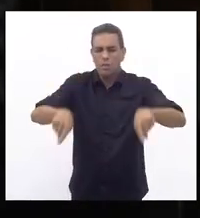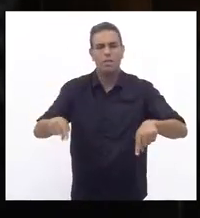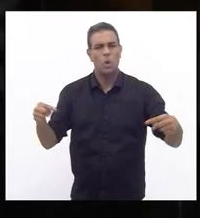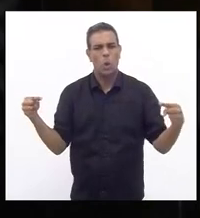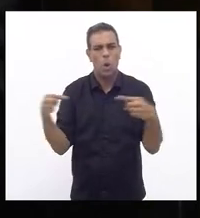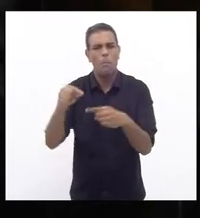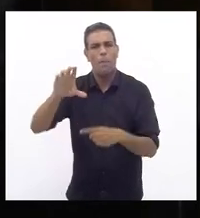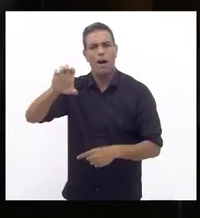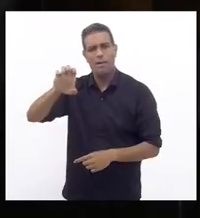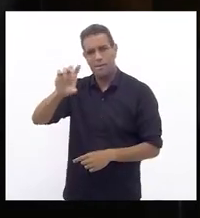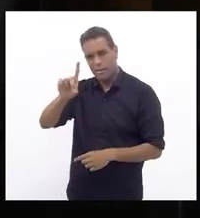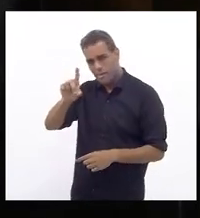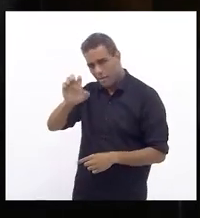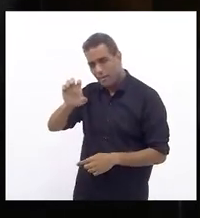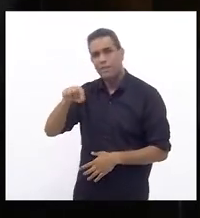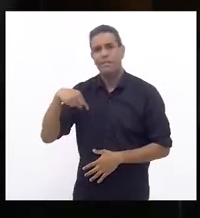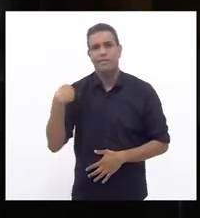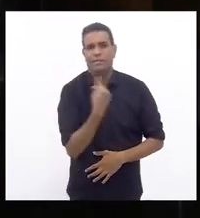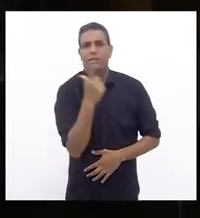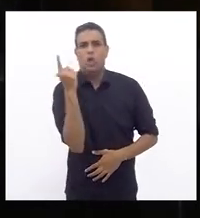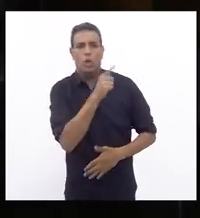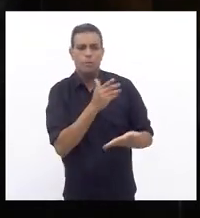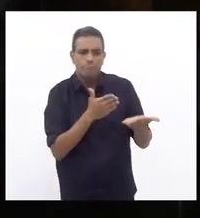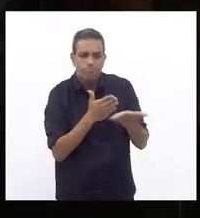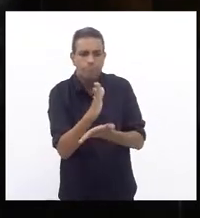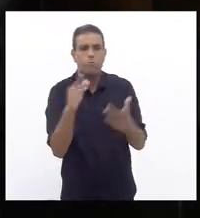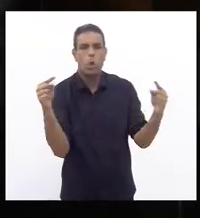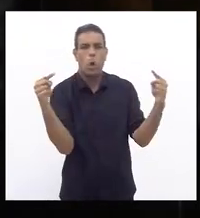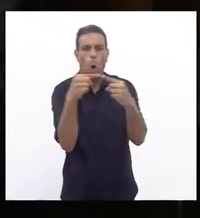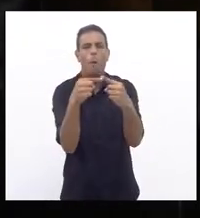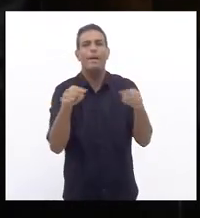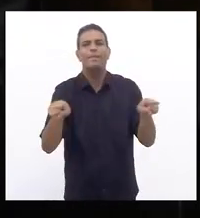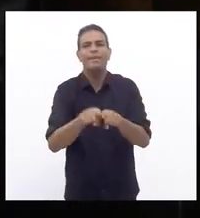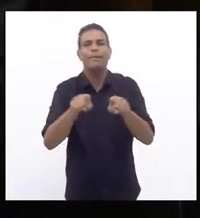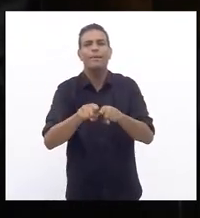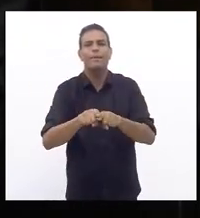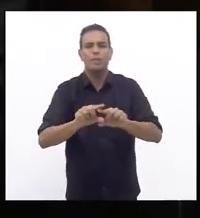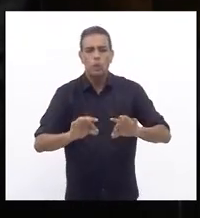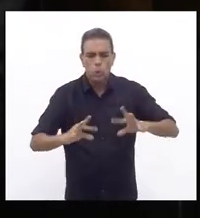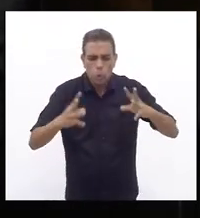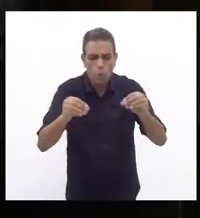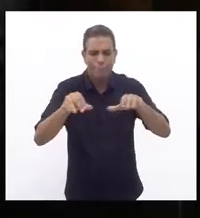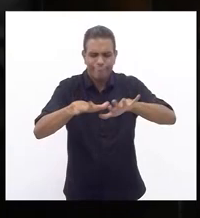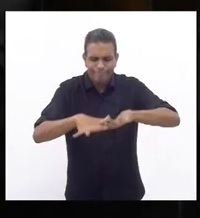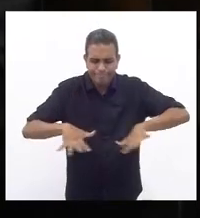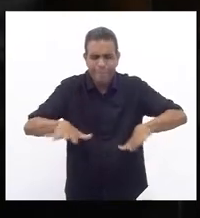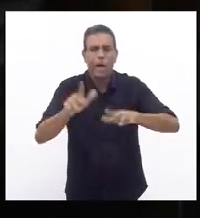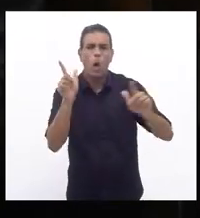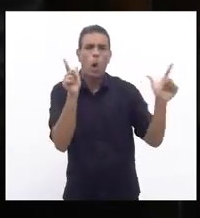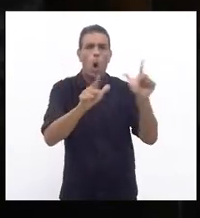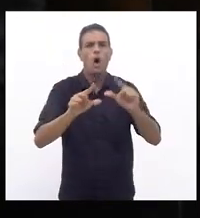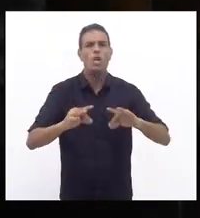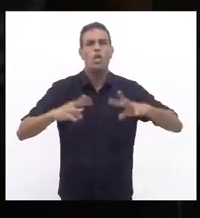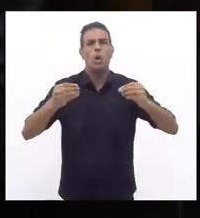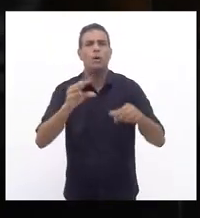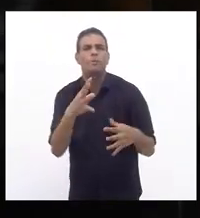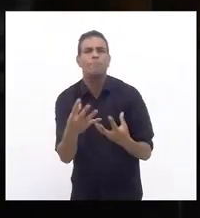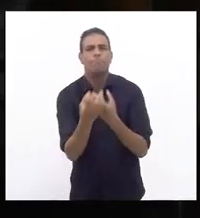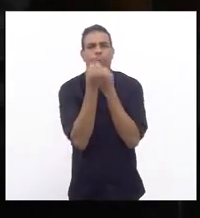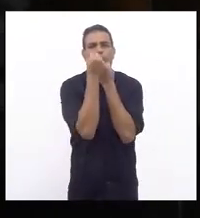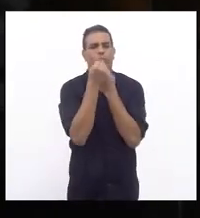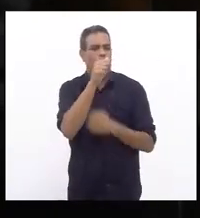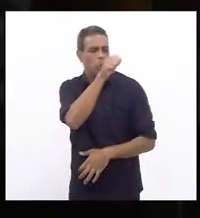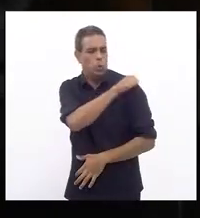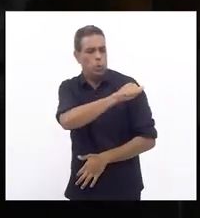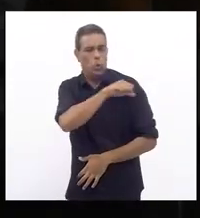sedaianas e sedaianos, que a concessão foi feita em parte da SEDAI, mas ainda tem uma grande parte da SEDAI que fica, e ainda tem esse patrimônio do Rio de Janeiro